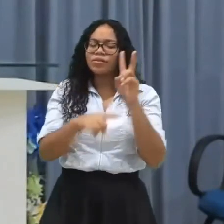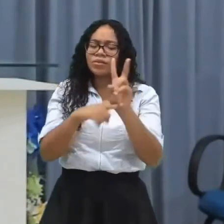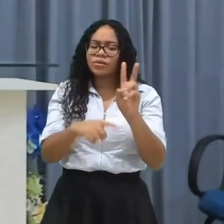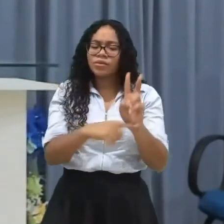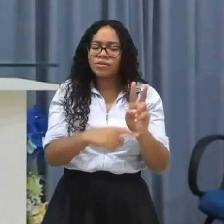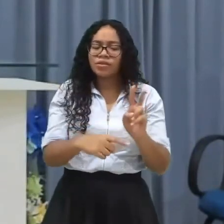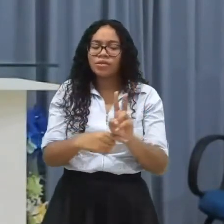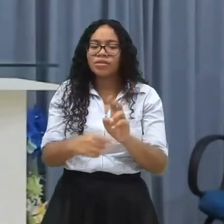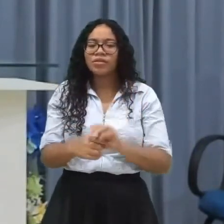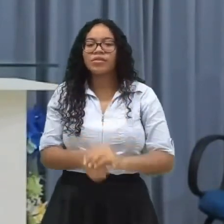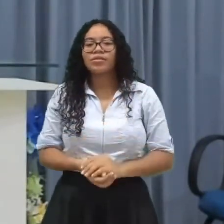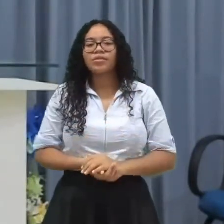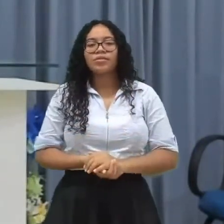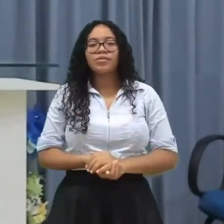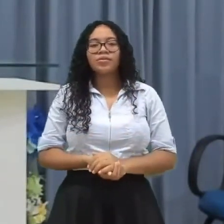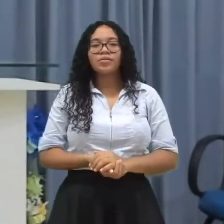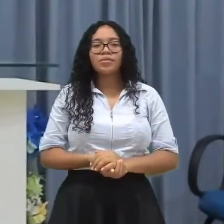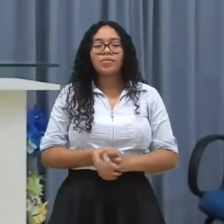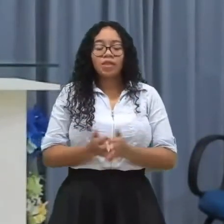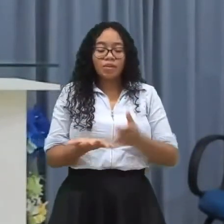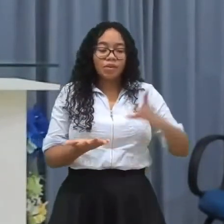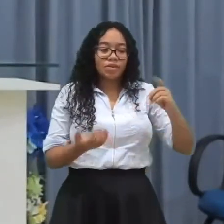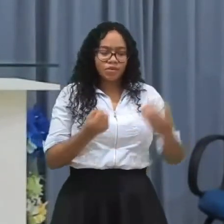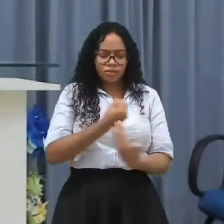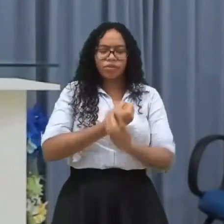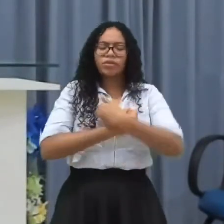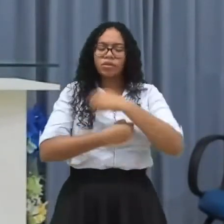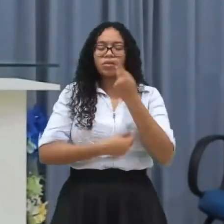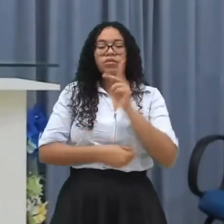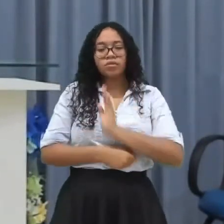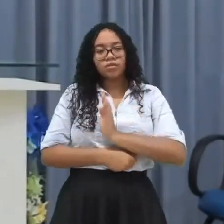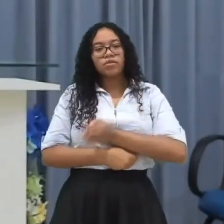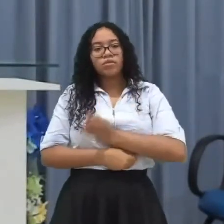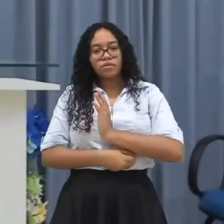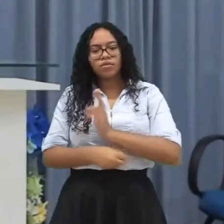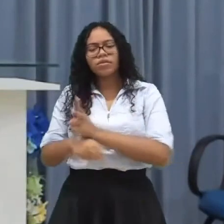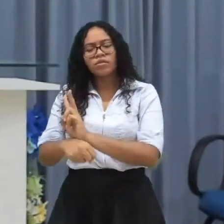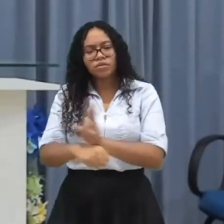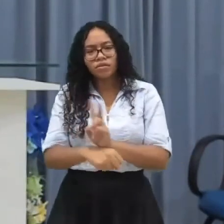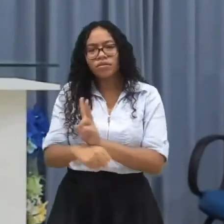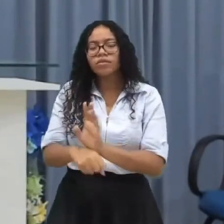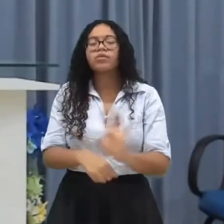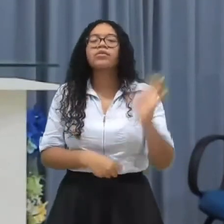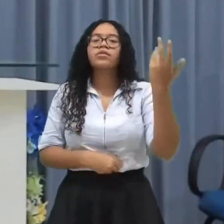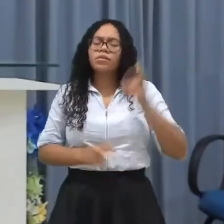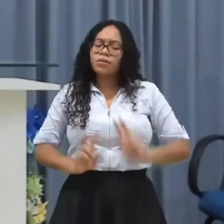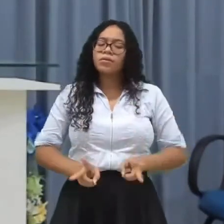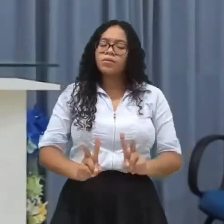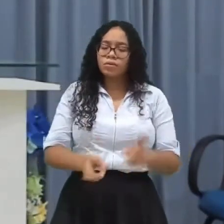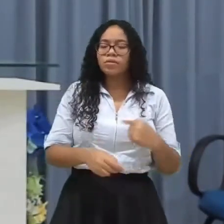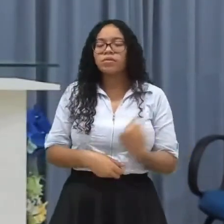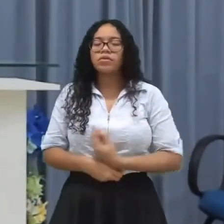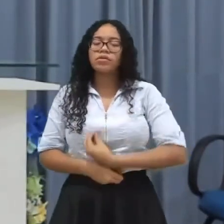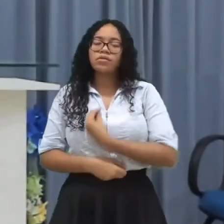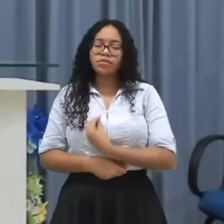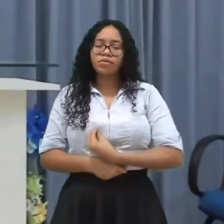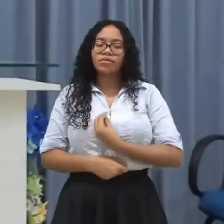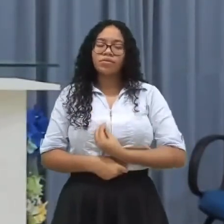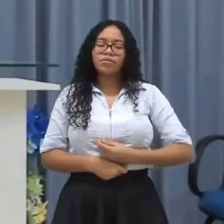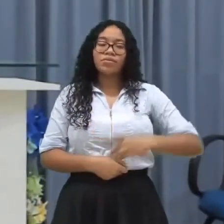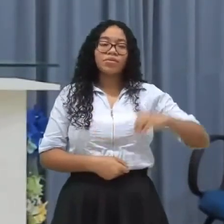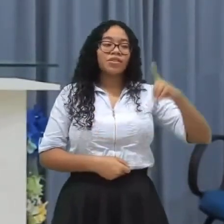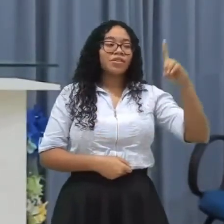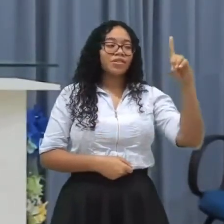fique guardada em seu coração, e que a vigilância seja permanente e constante em nossa vida. Que Deus